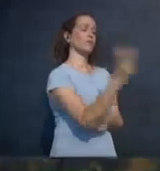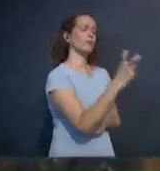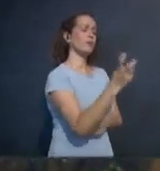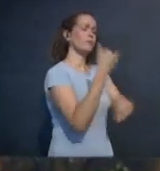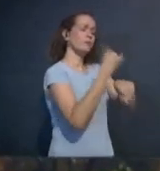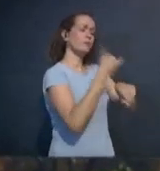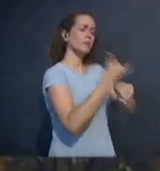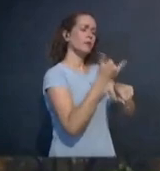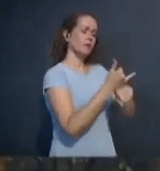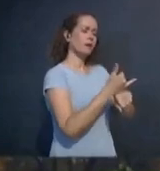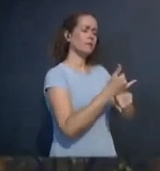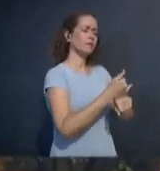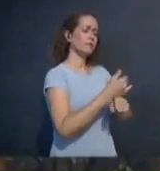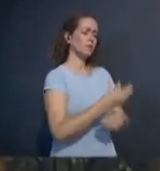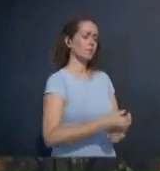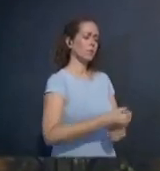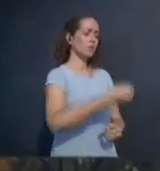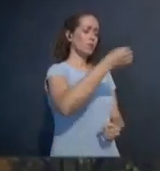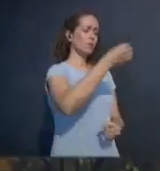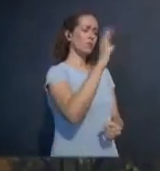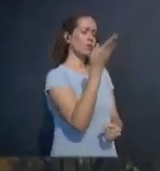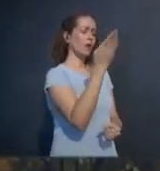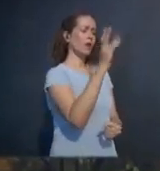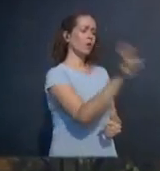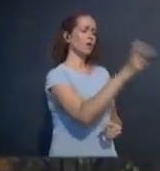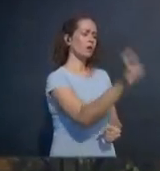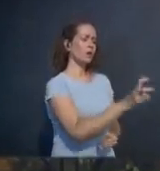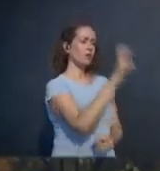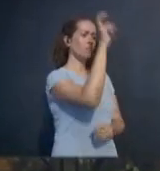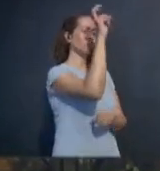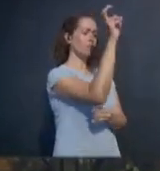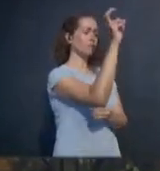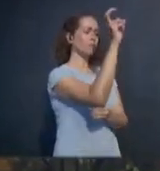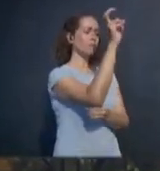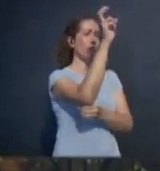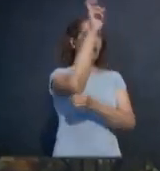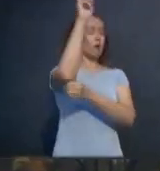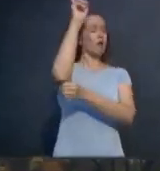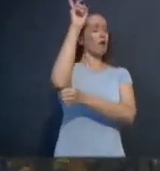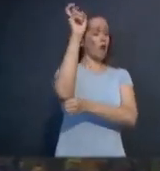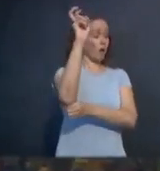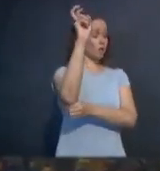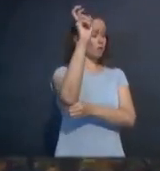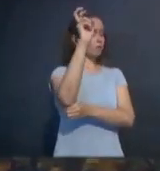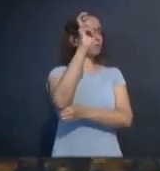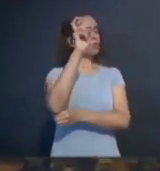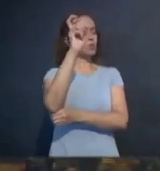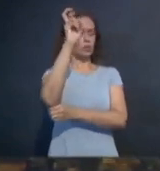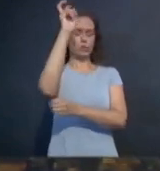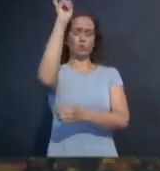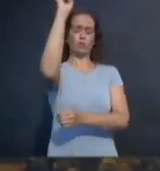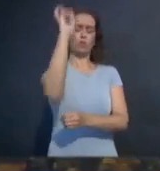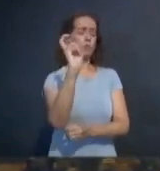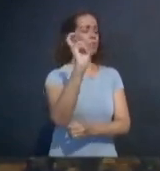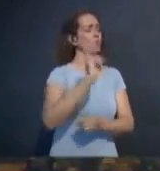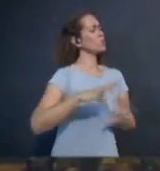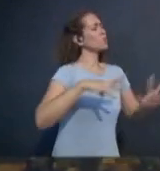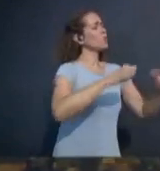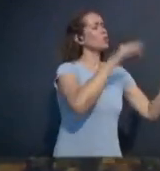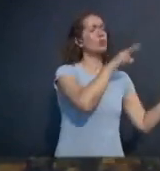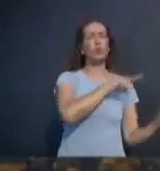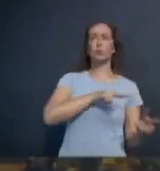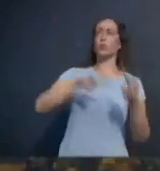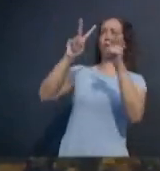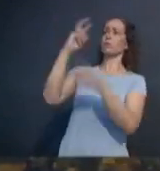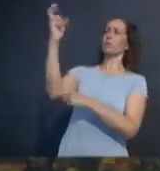na ponta de uma haste, e coloque bem no meio do arraial, qualquer pessoa que olhar para ela vai ficar